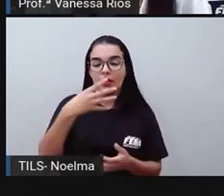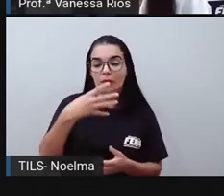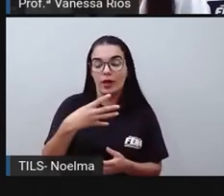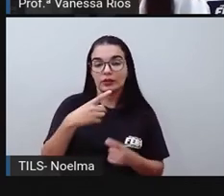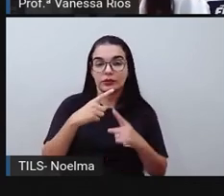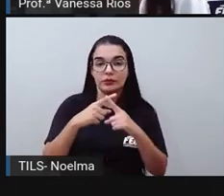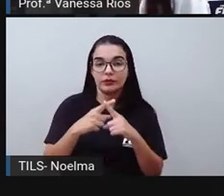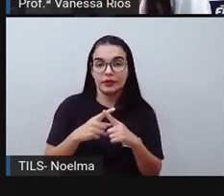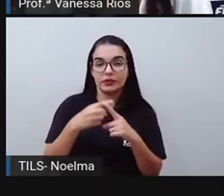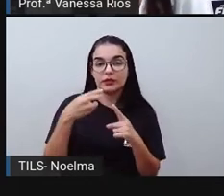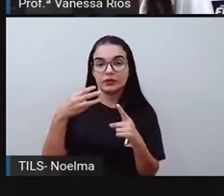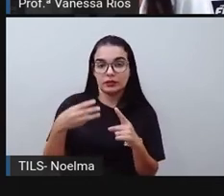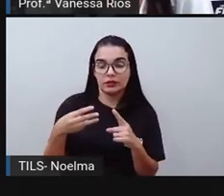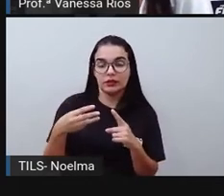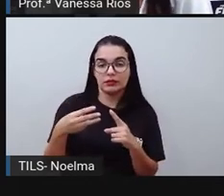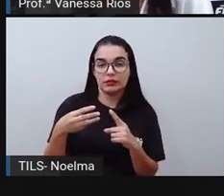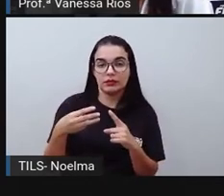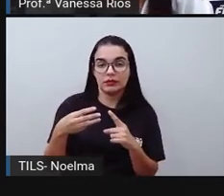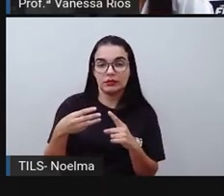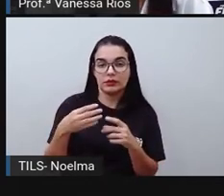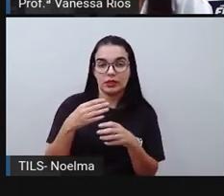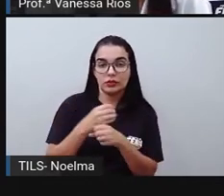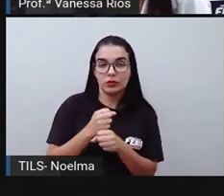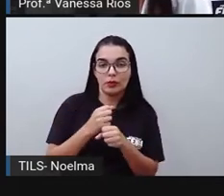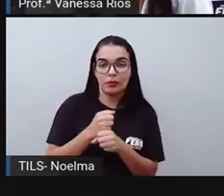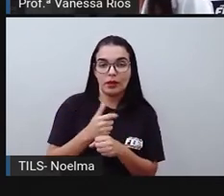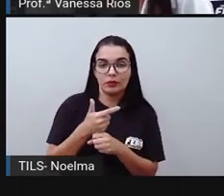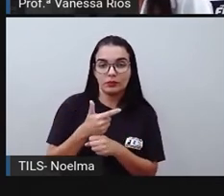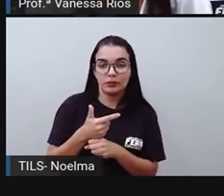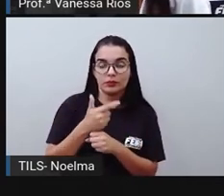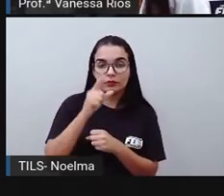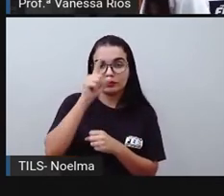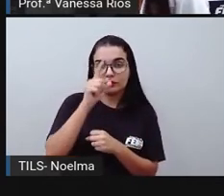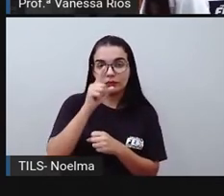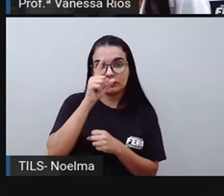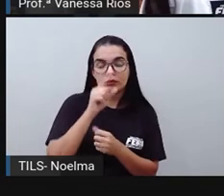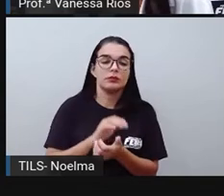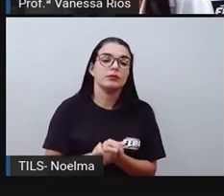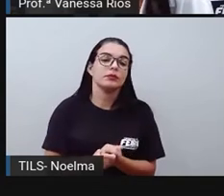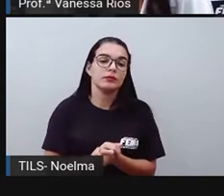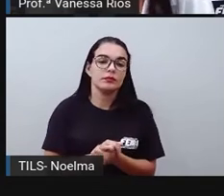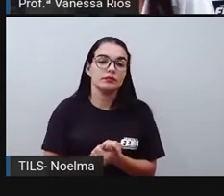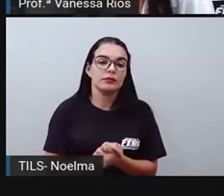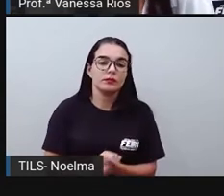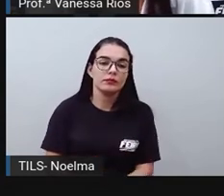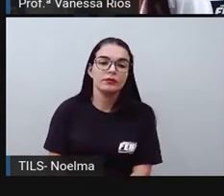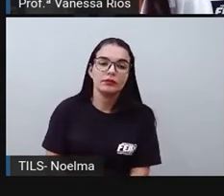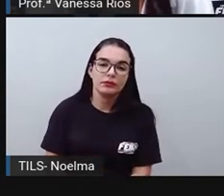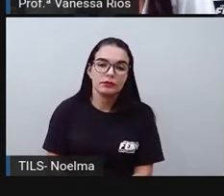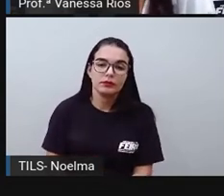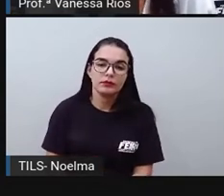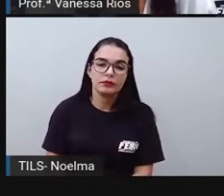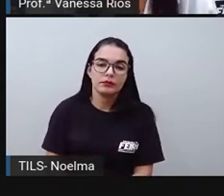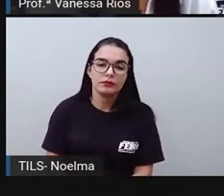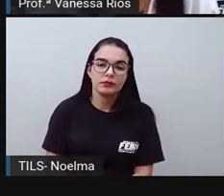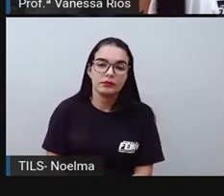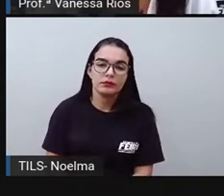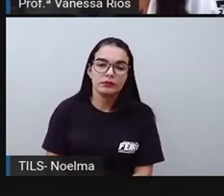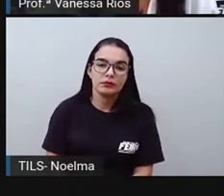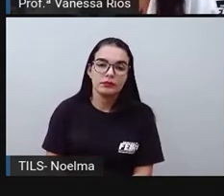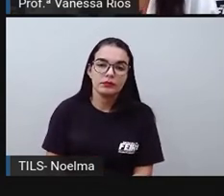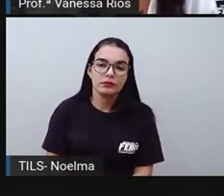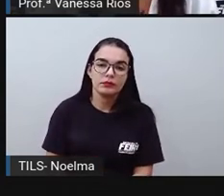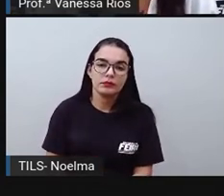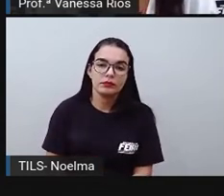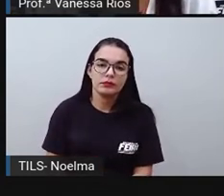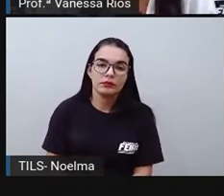pelo 3 e vou somar com 2, né? Vou juntar, fazer um processo de adição com esse 2 que foi lá para